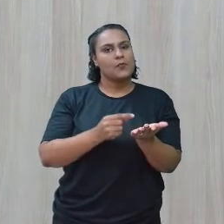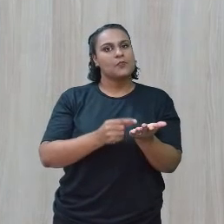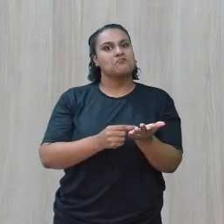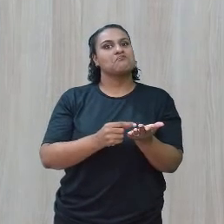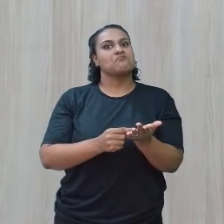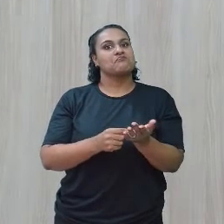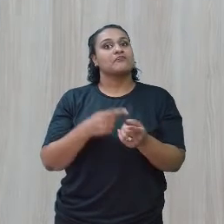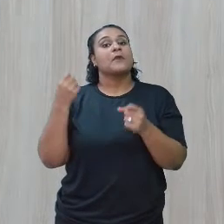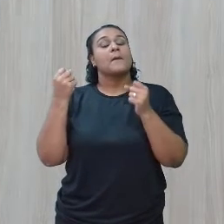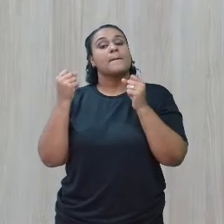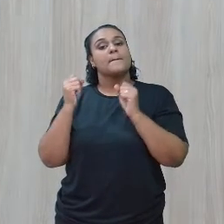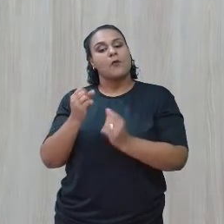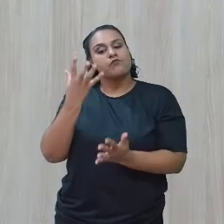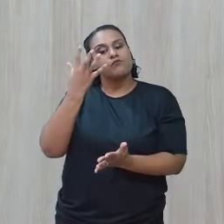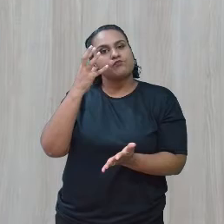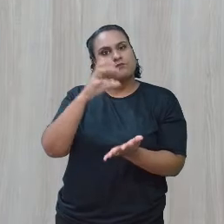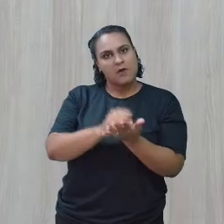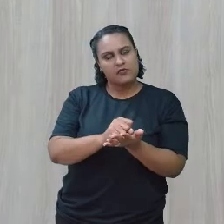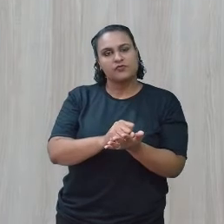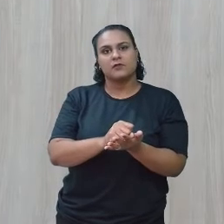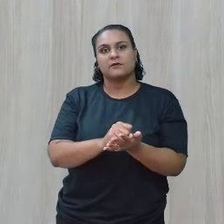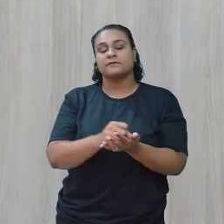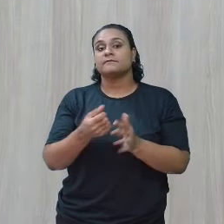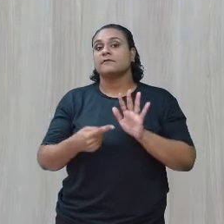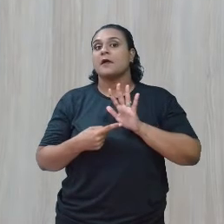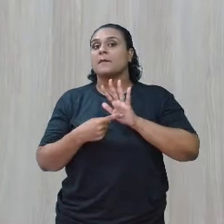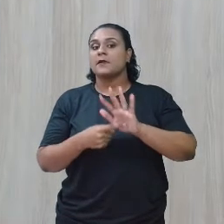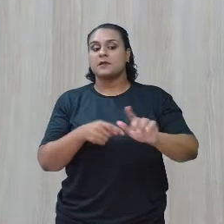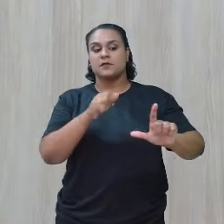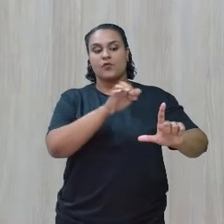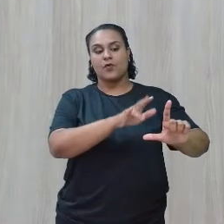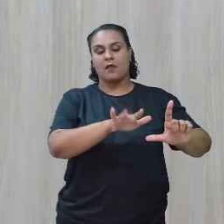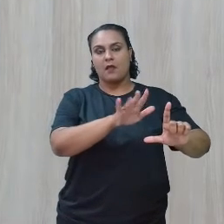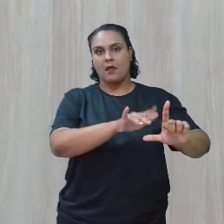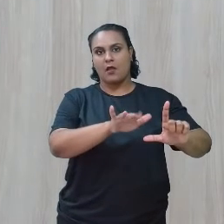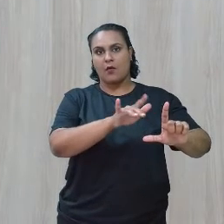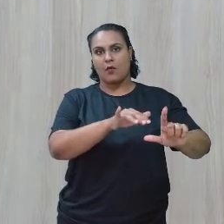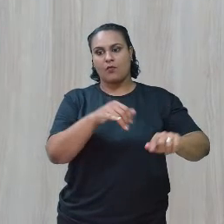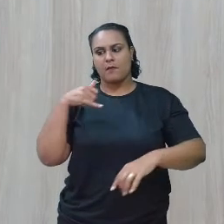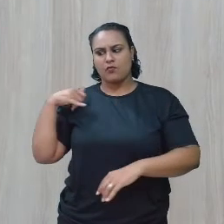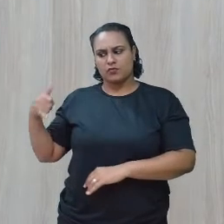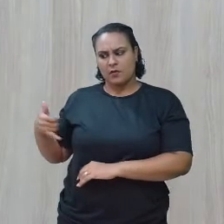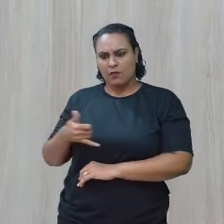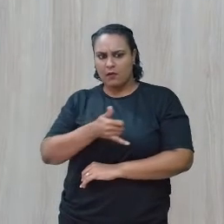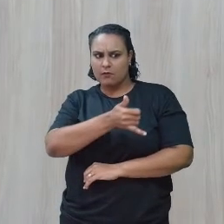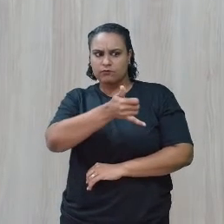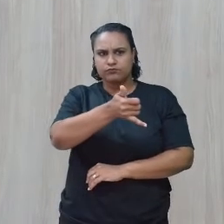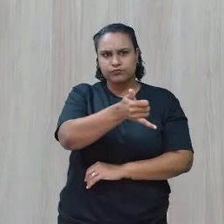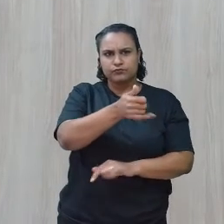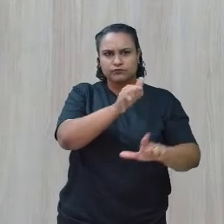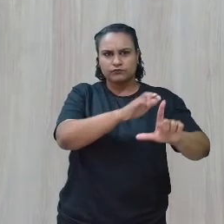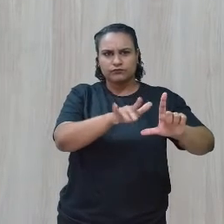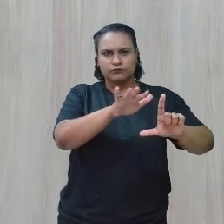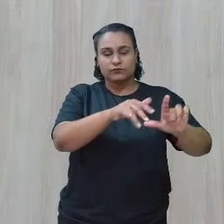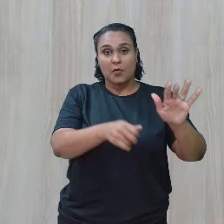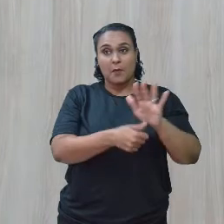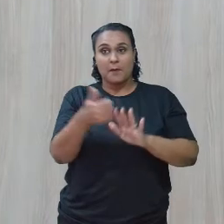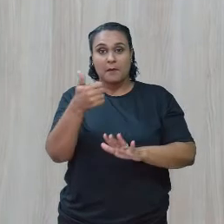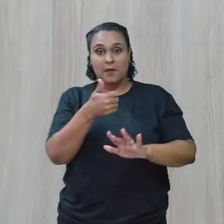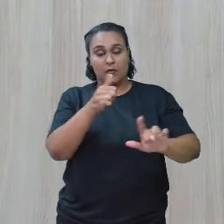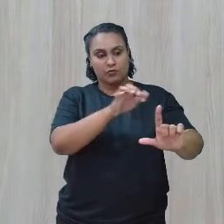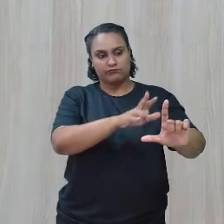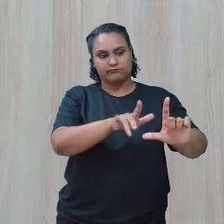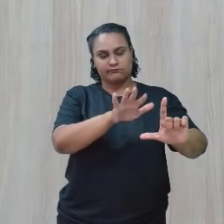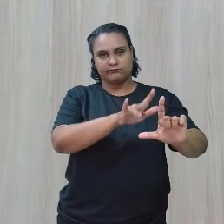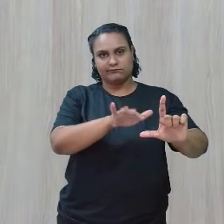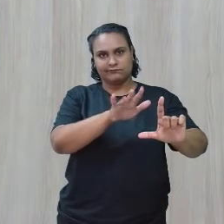pode baixar, vai aparecer aí o QR Code na sua TV, aponta a câmera do seu celular, esse primeiro QR Code aí